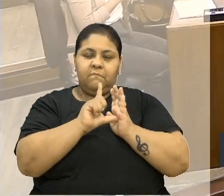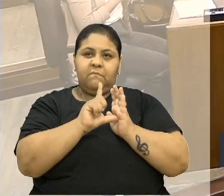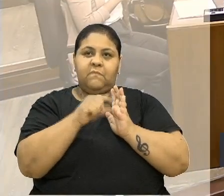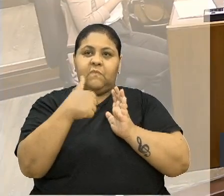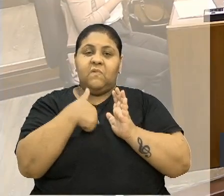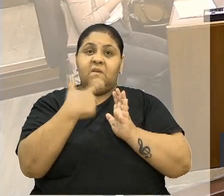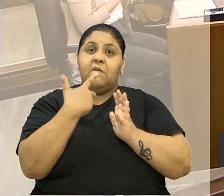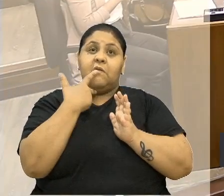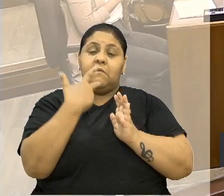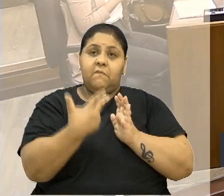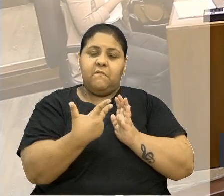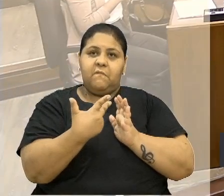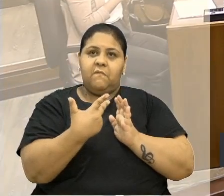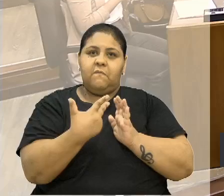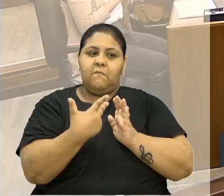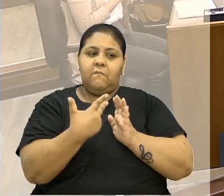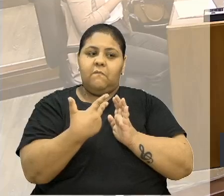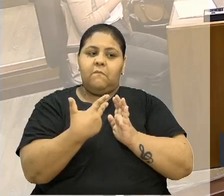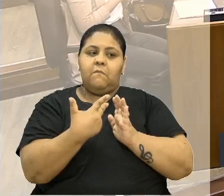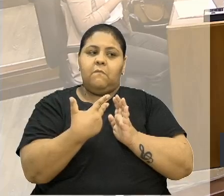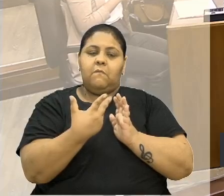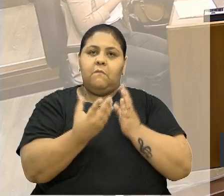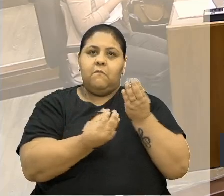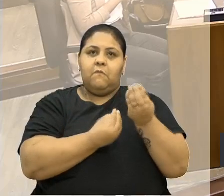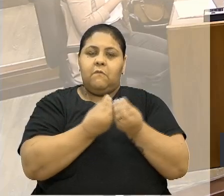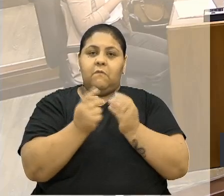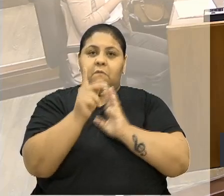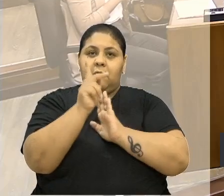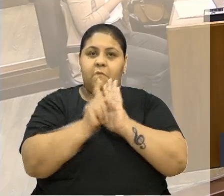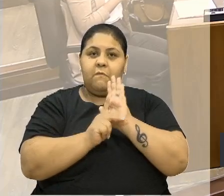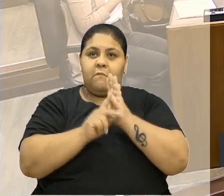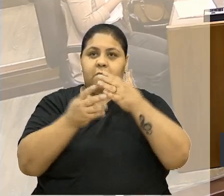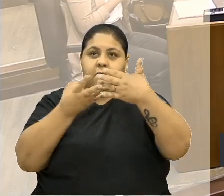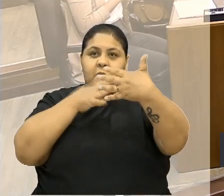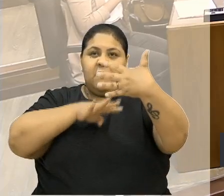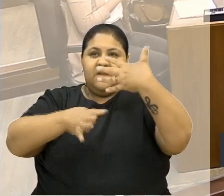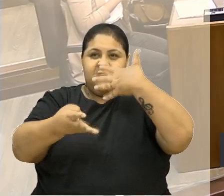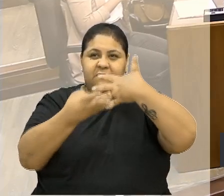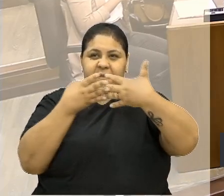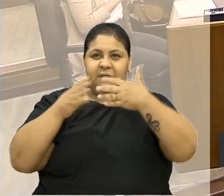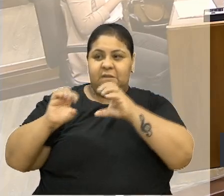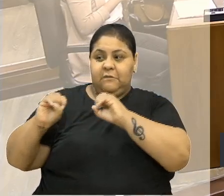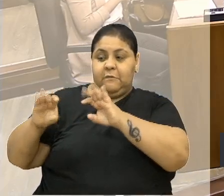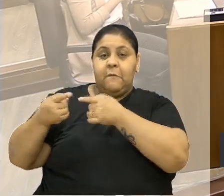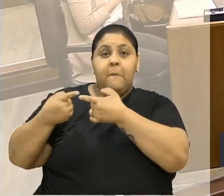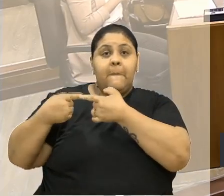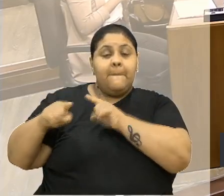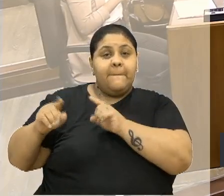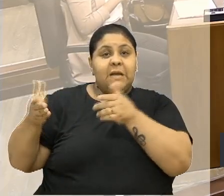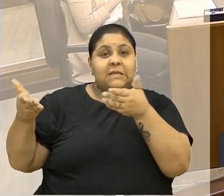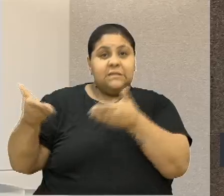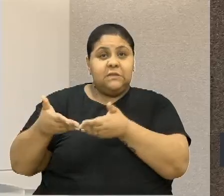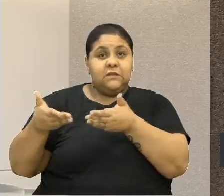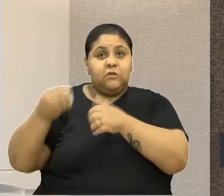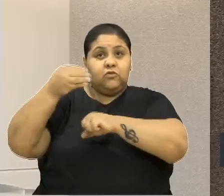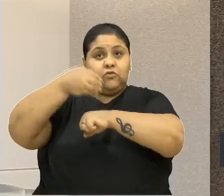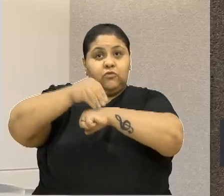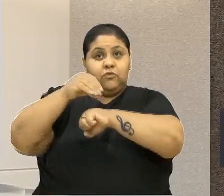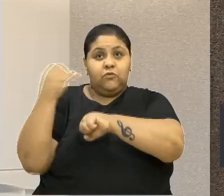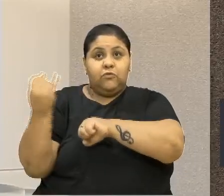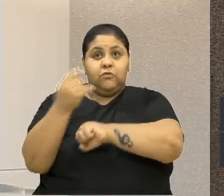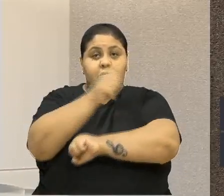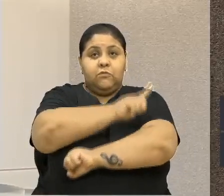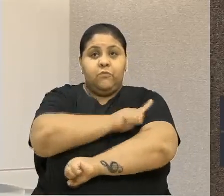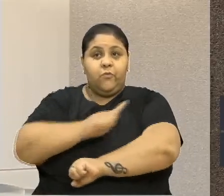citar sobre aquele projeto de transparência na educação, mas eu vou deixar aqui uma dica importante para o